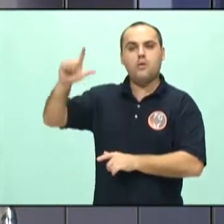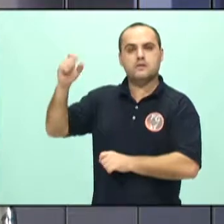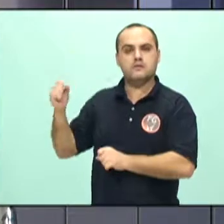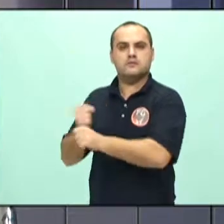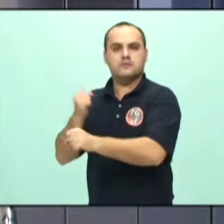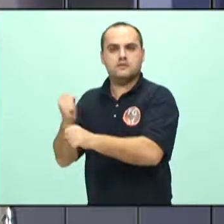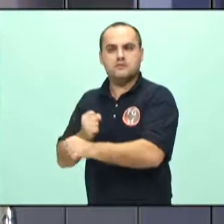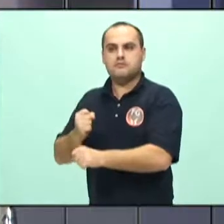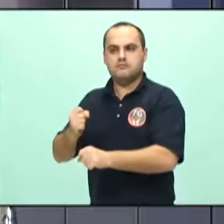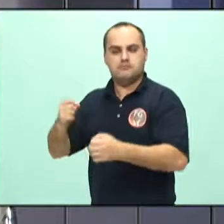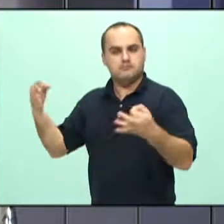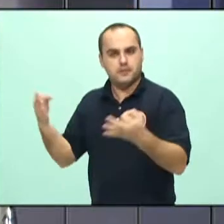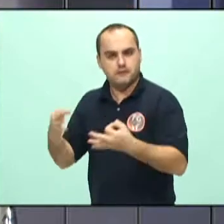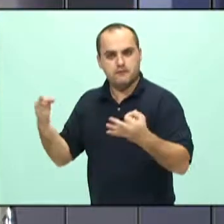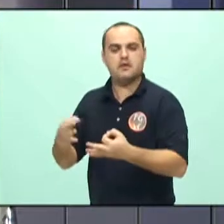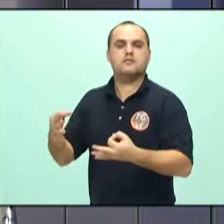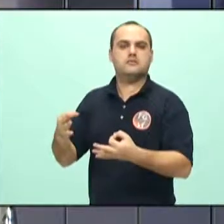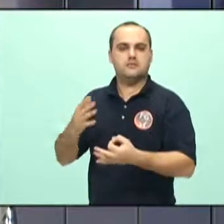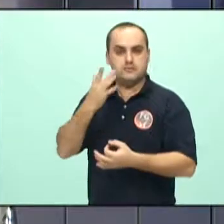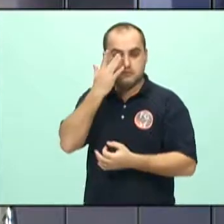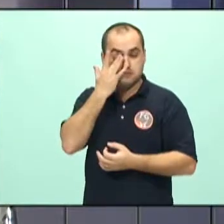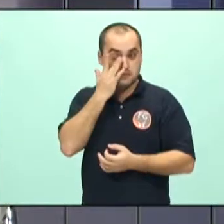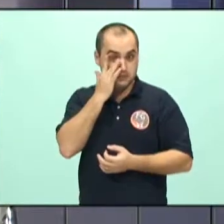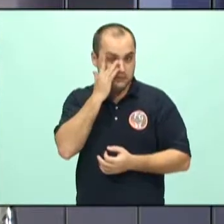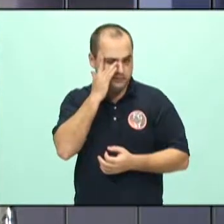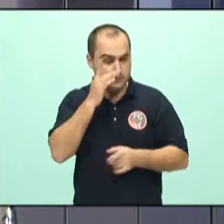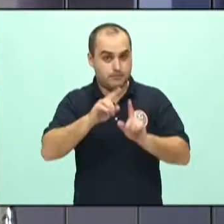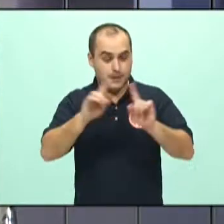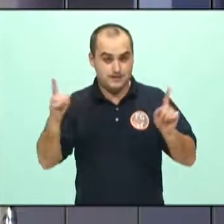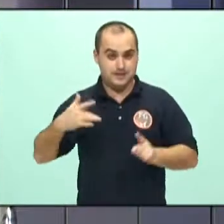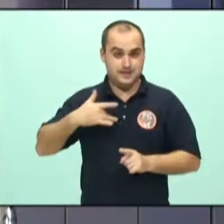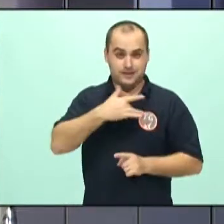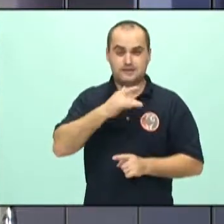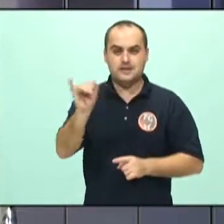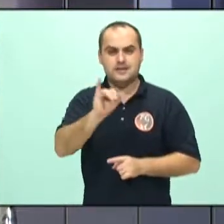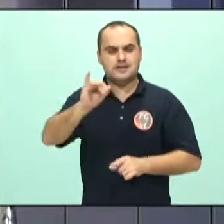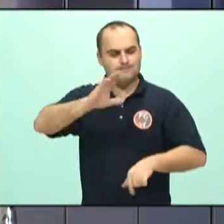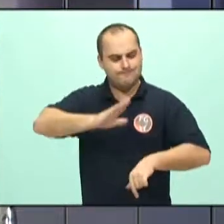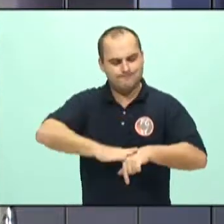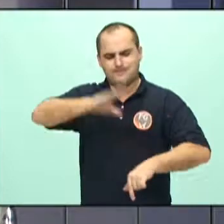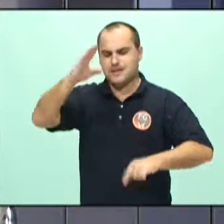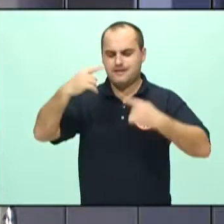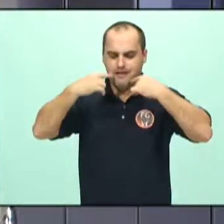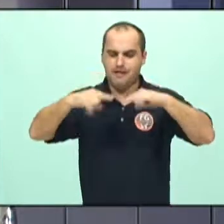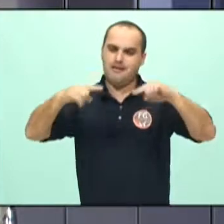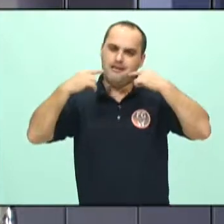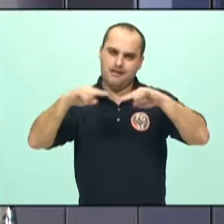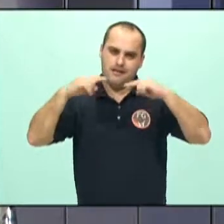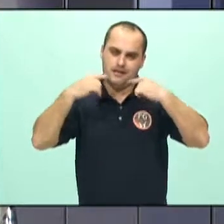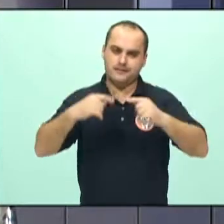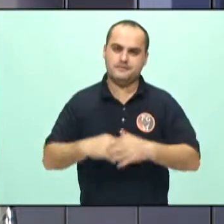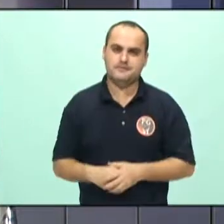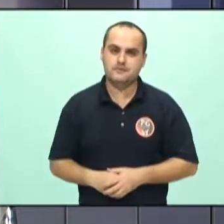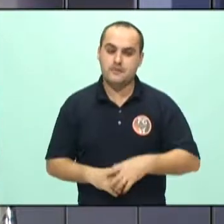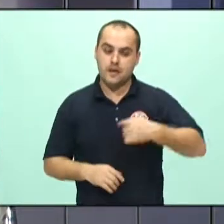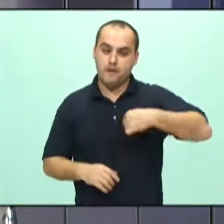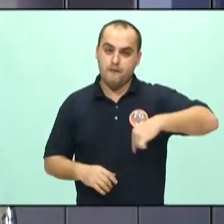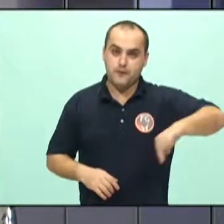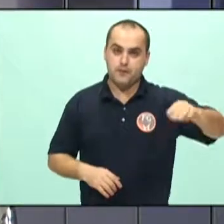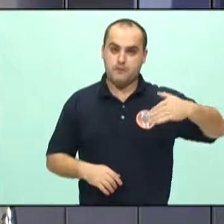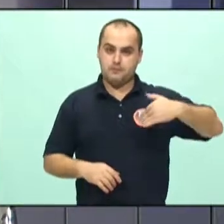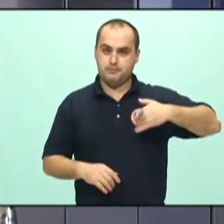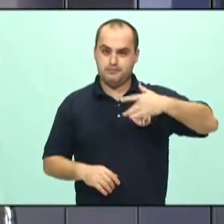organizada. Mas com relação à saúde de Itajaí é onde estão as grandes reclamações, e isso que eu verifico no dia a dia. Quando eu vou num posto de saúde, quando eu vou na UPA